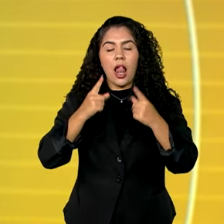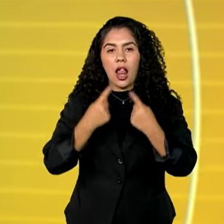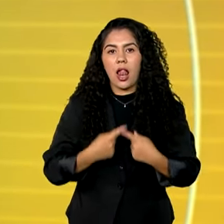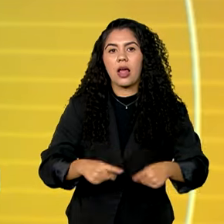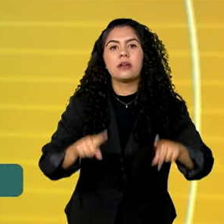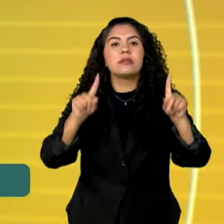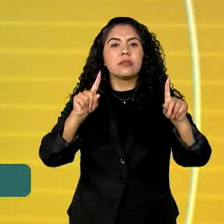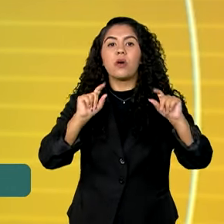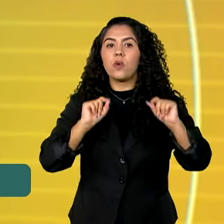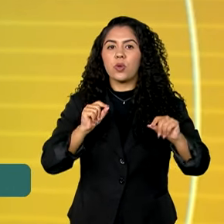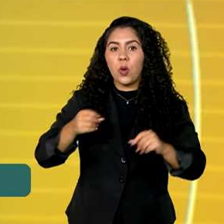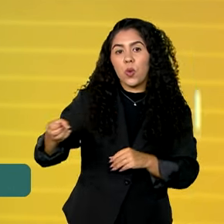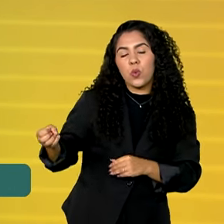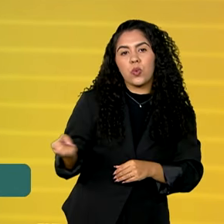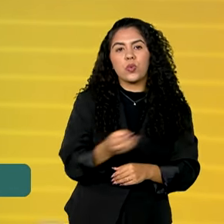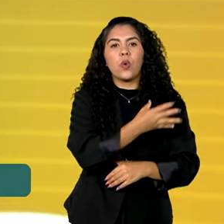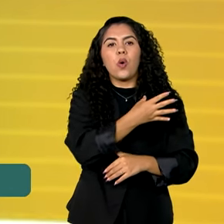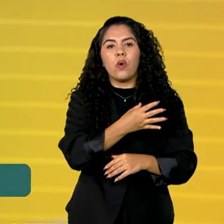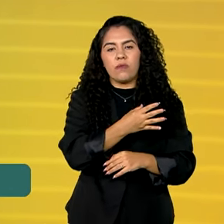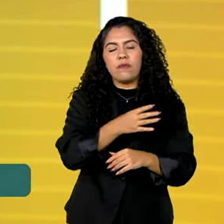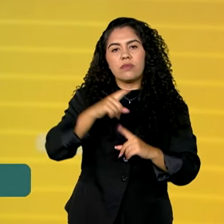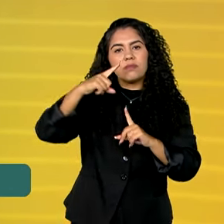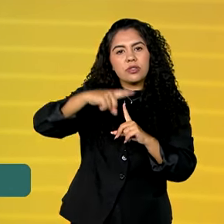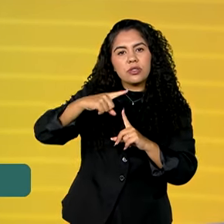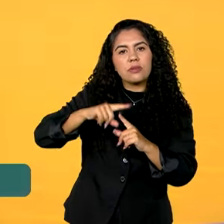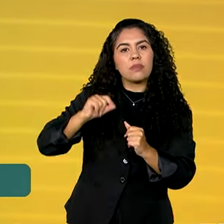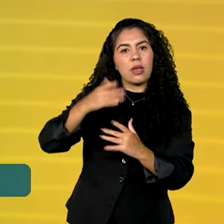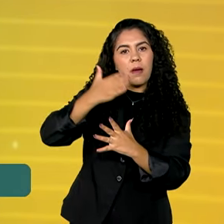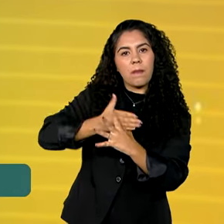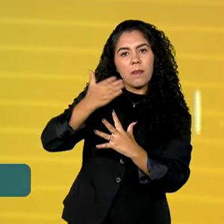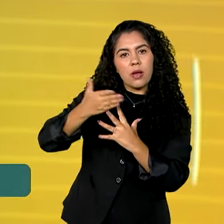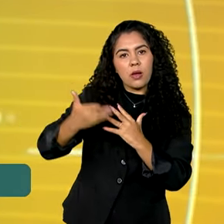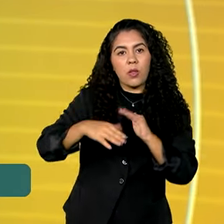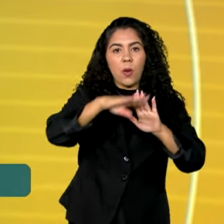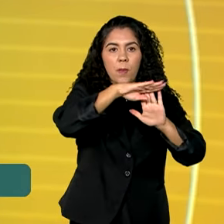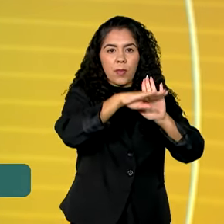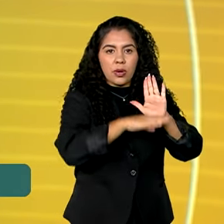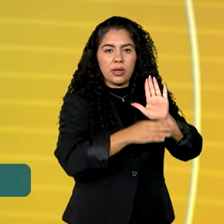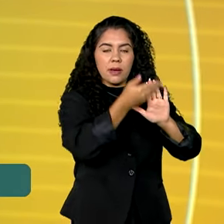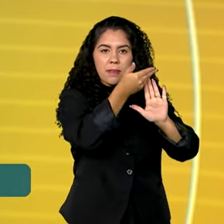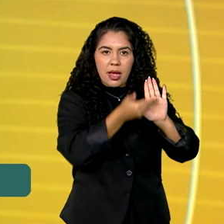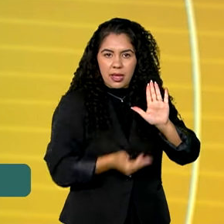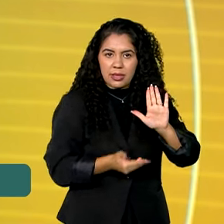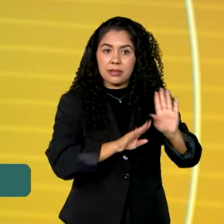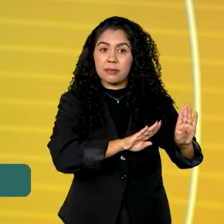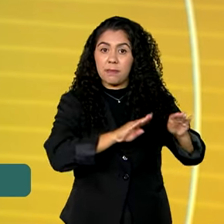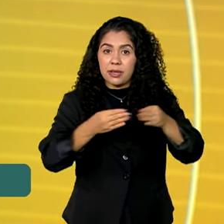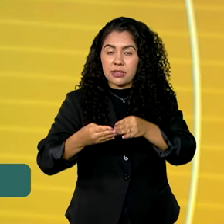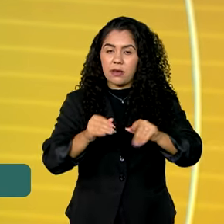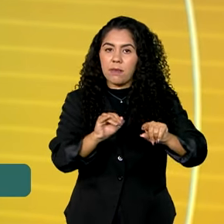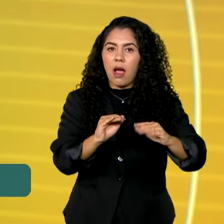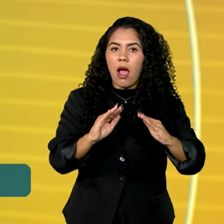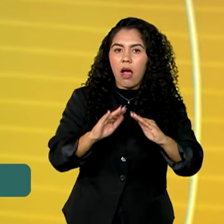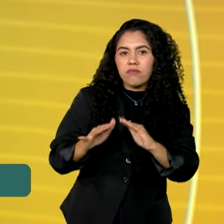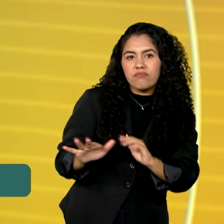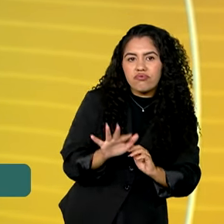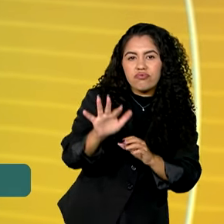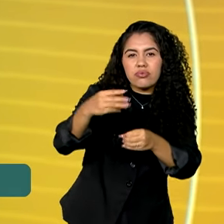novo ciclo de financiamentos dentro do programa BNDES Periferias. Essa etapa prevê investimentos